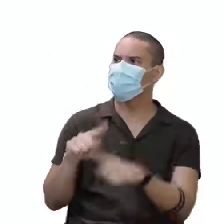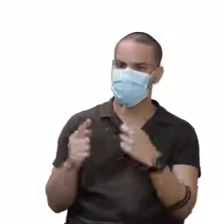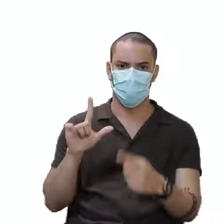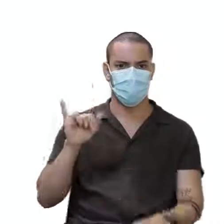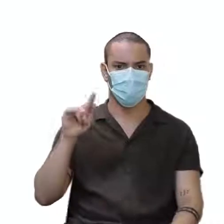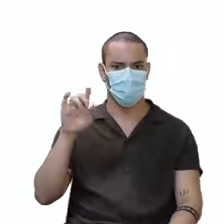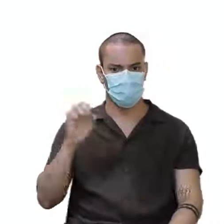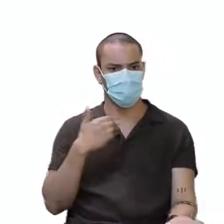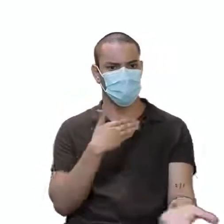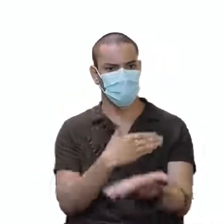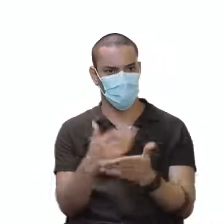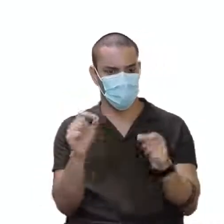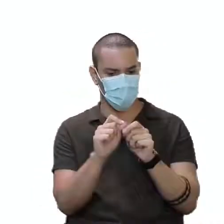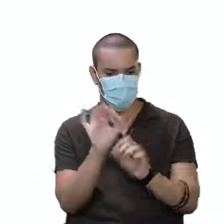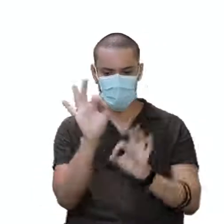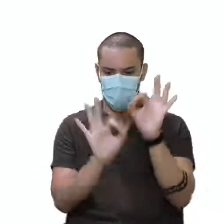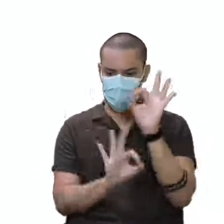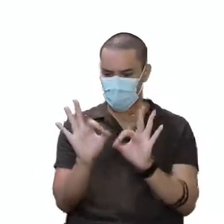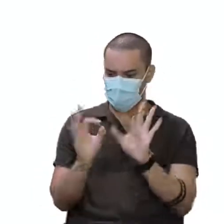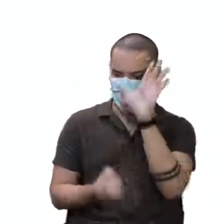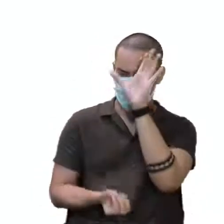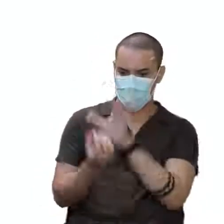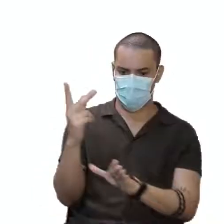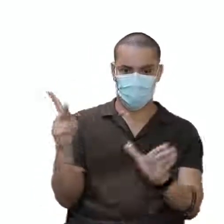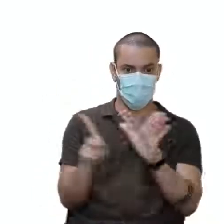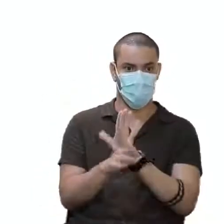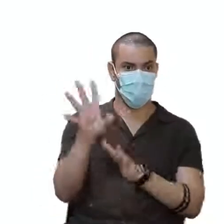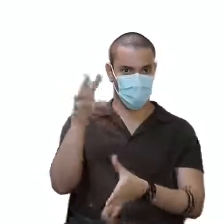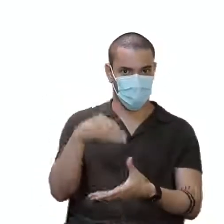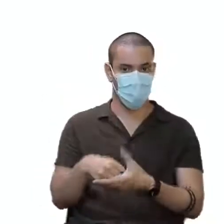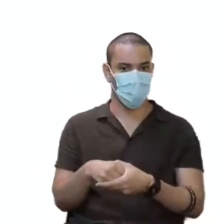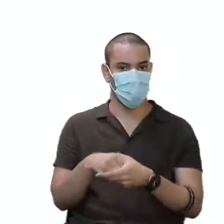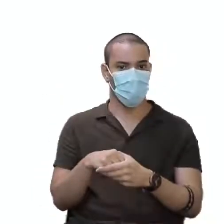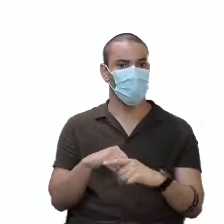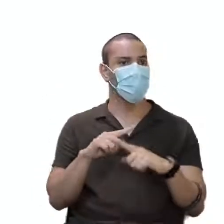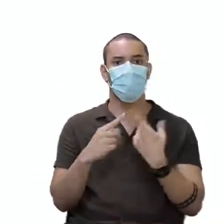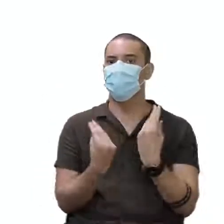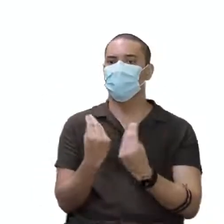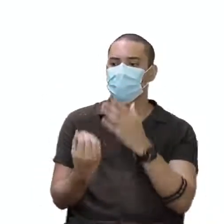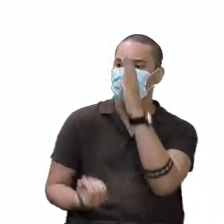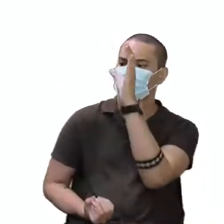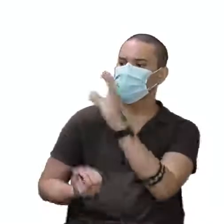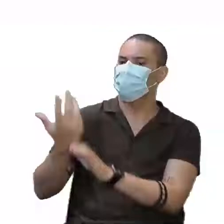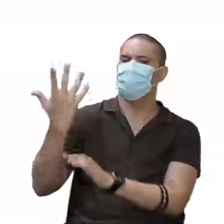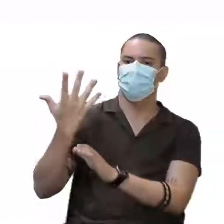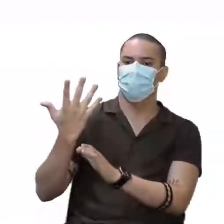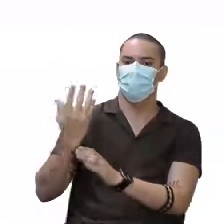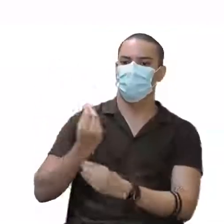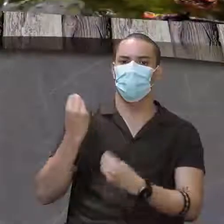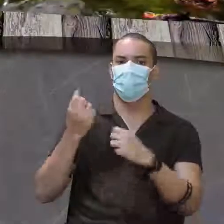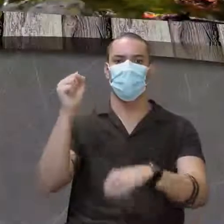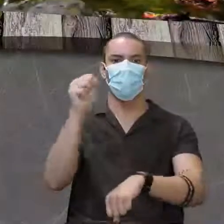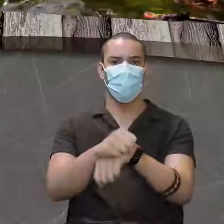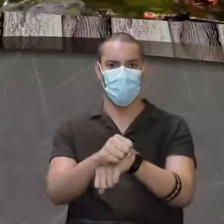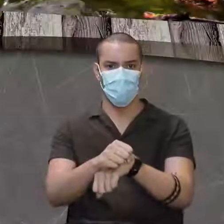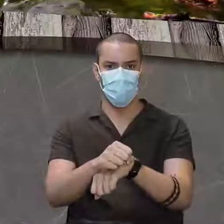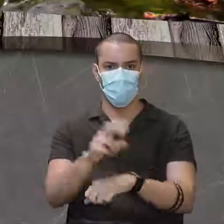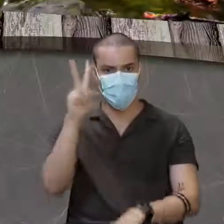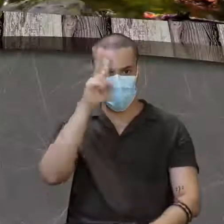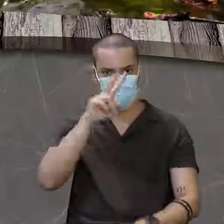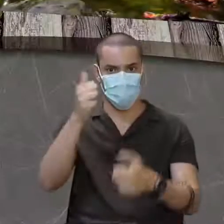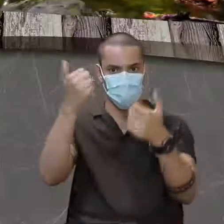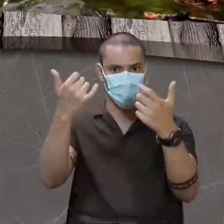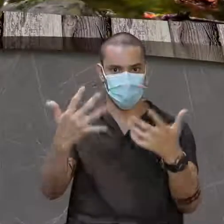começar a se formar ali nessa rocha. Como que eles surgiram ali? Como é que eles pararam ali? Lembra que a gente está